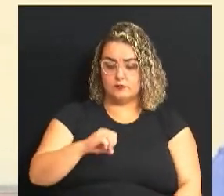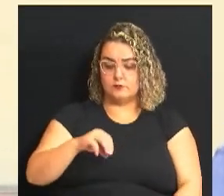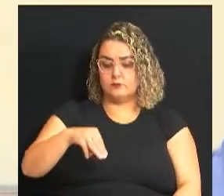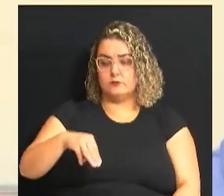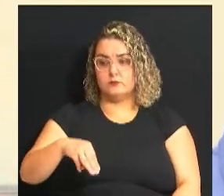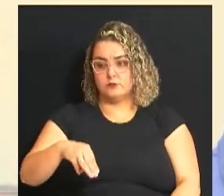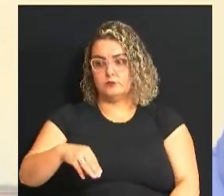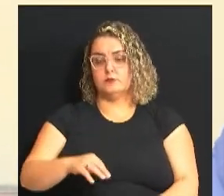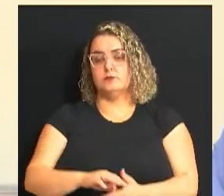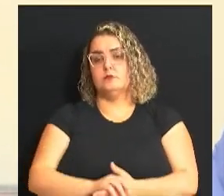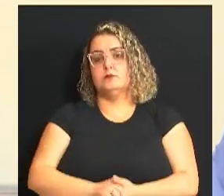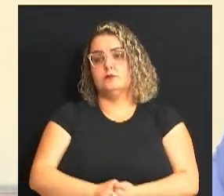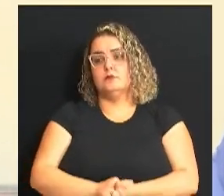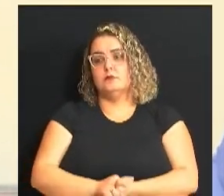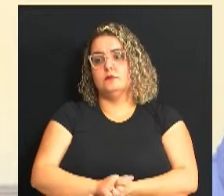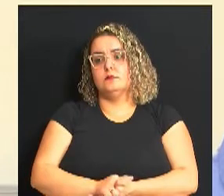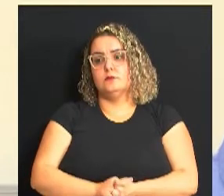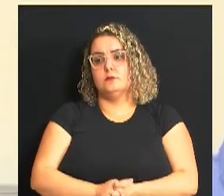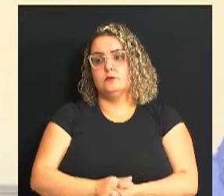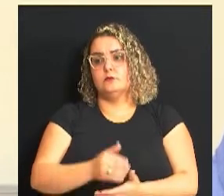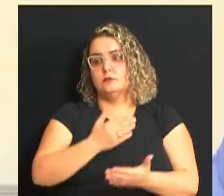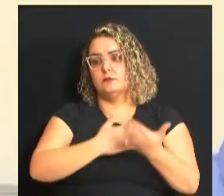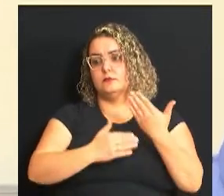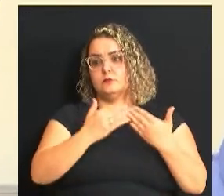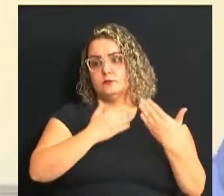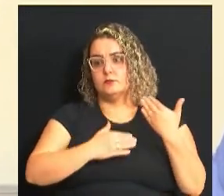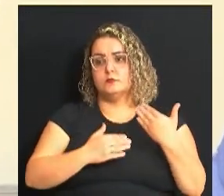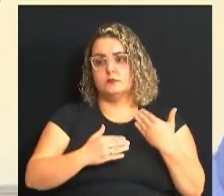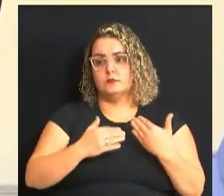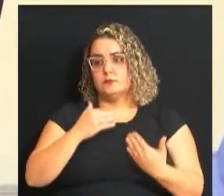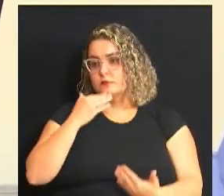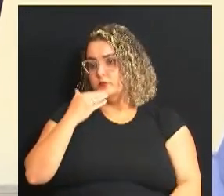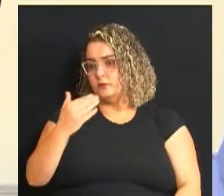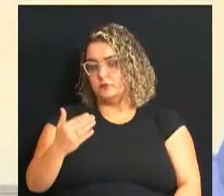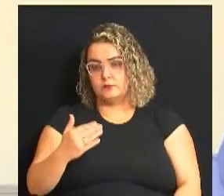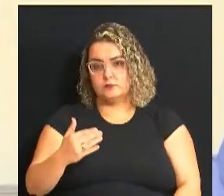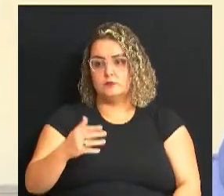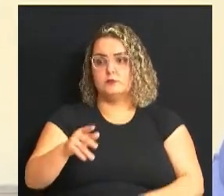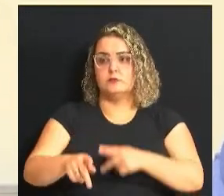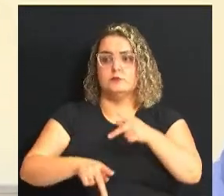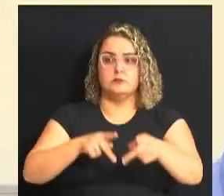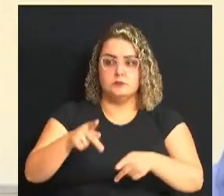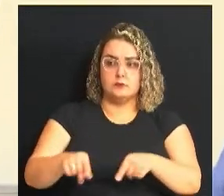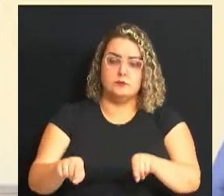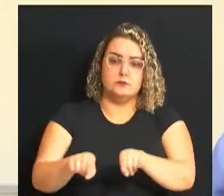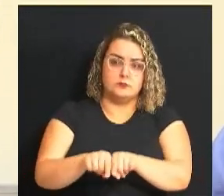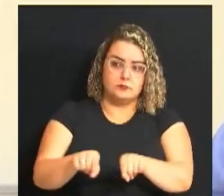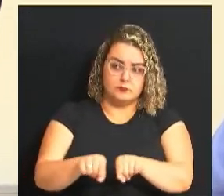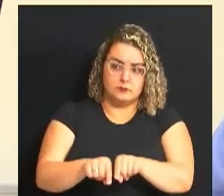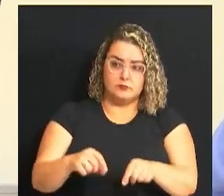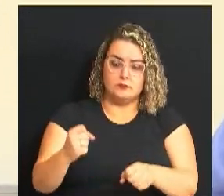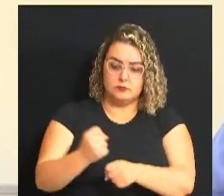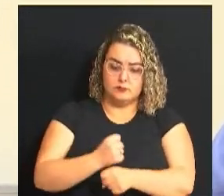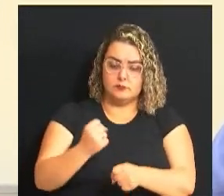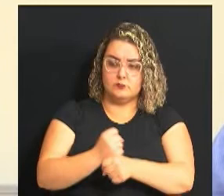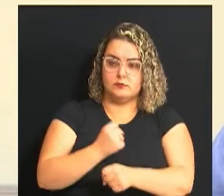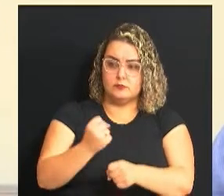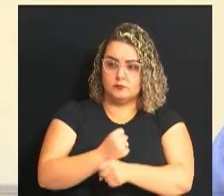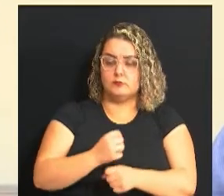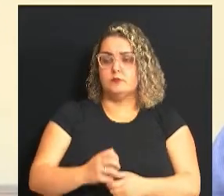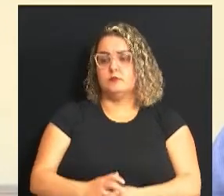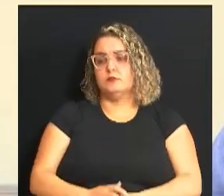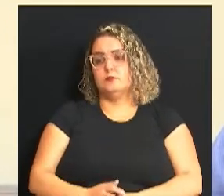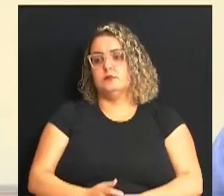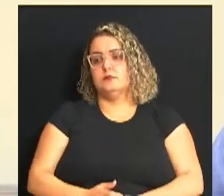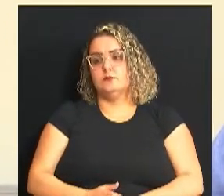tá? Era uma antiga reivindicação da população e também das construtoras,